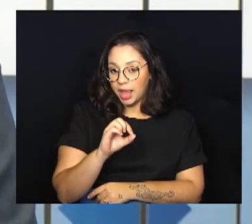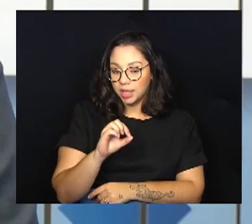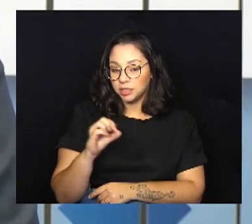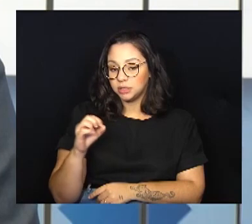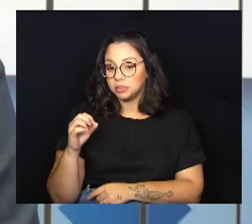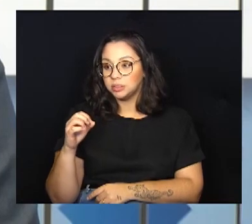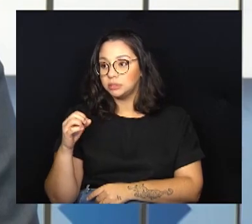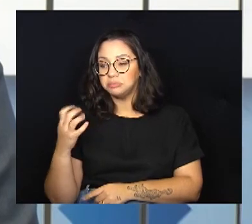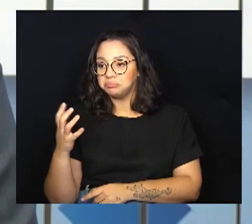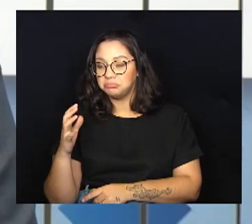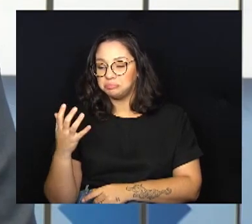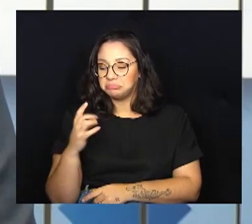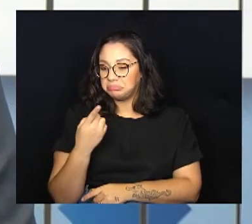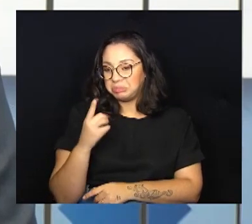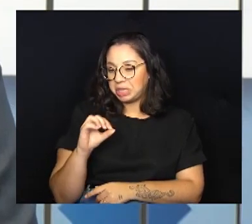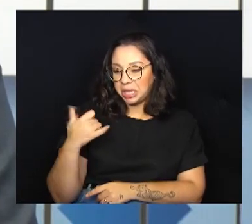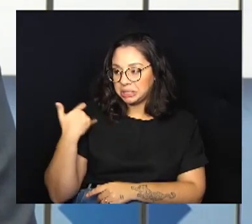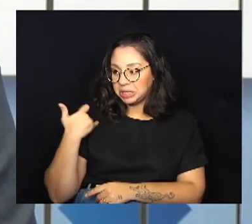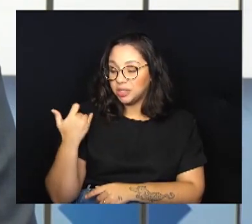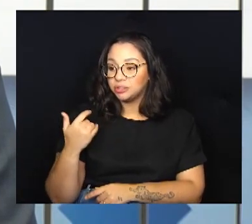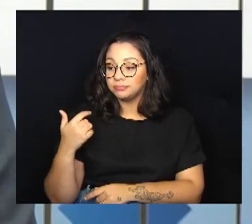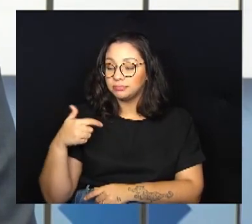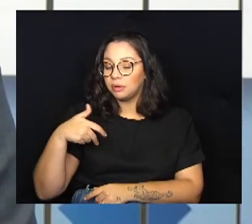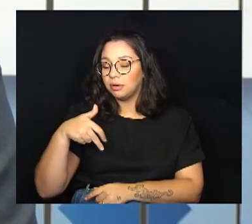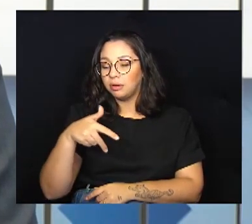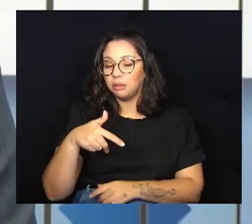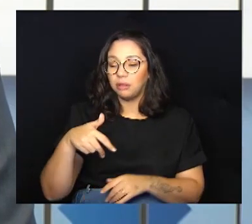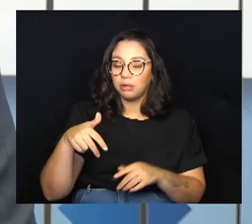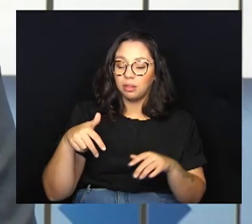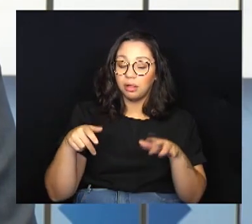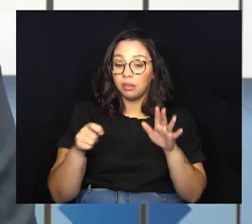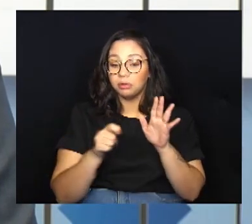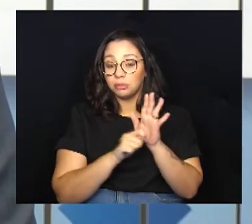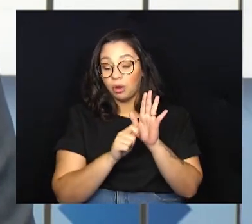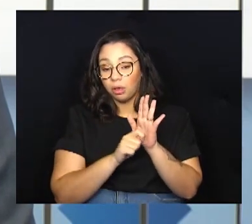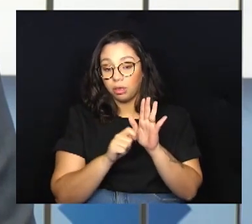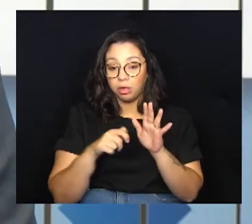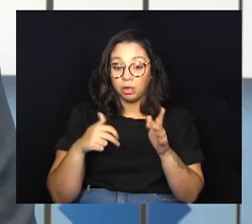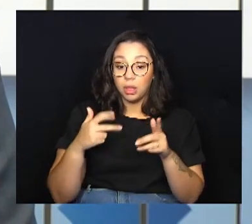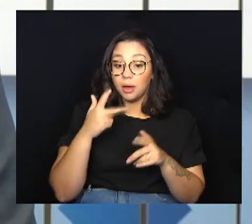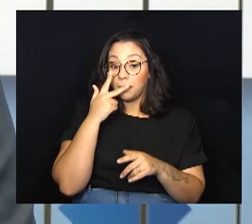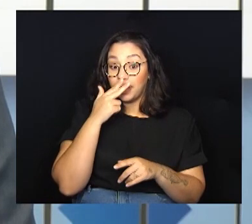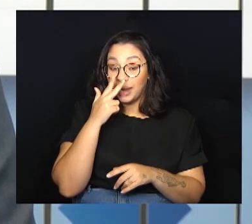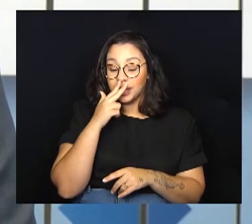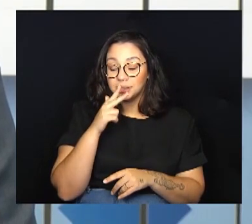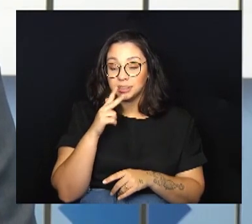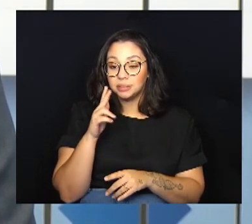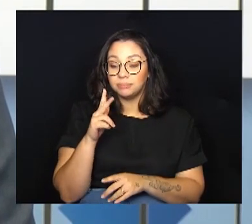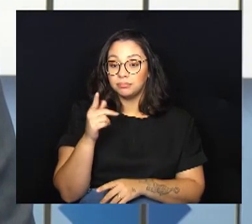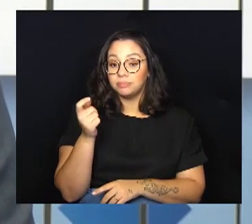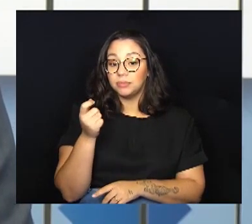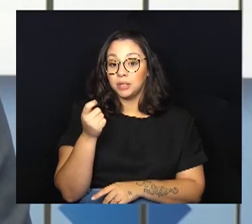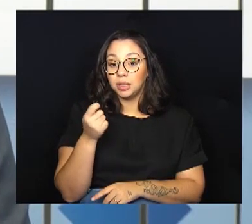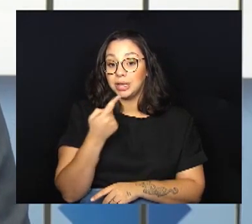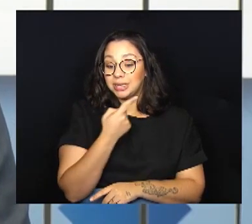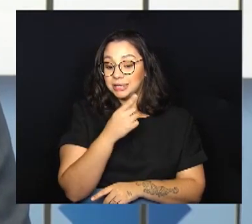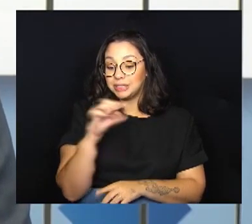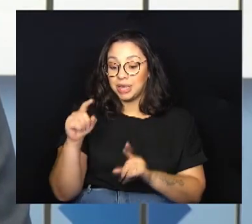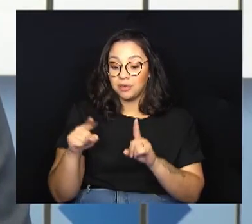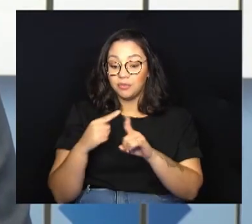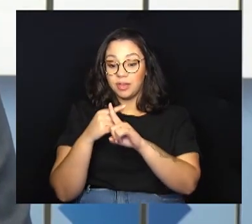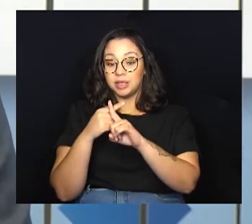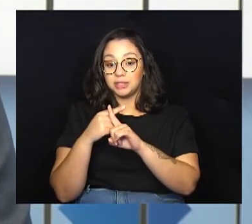voltar, vínculos familiares. Qual é a chance que essa pessoa tem de voltar para a mesma situação de novo. Ela